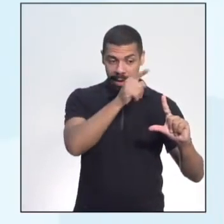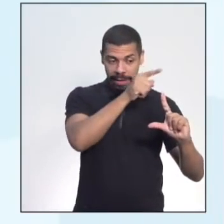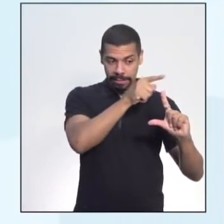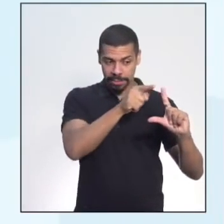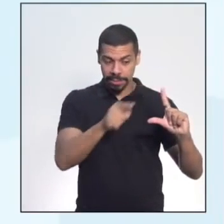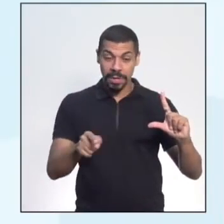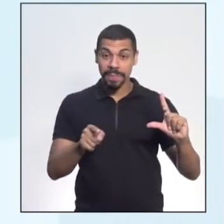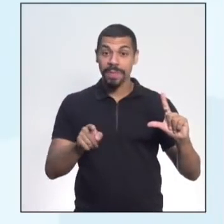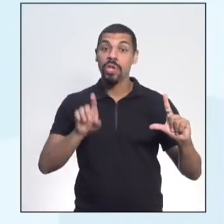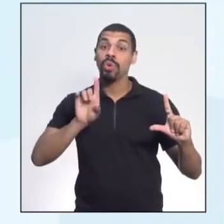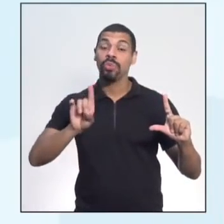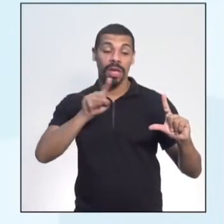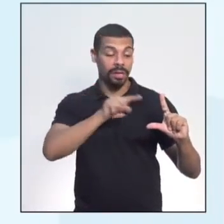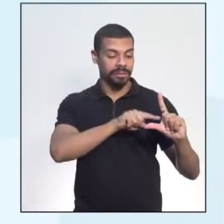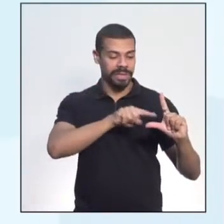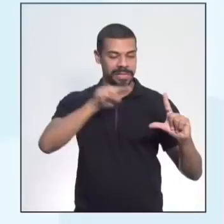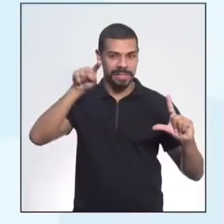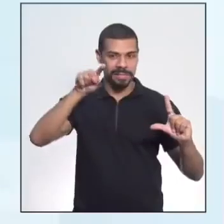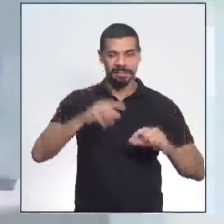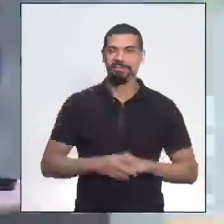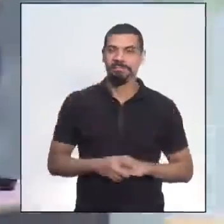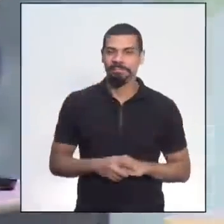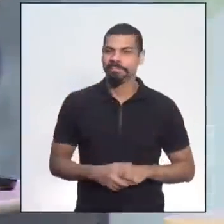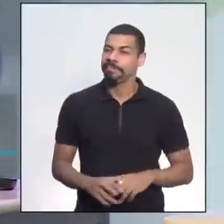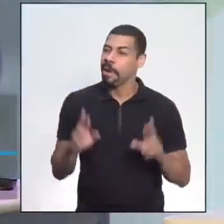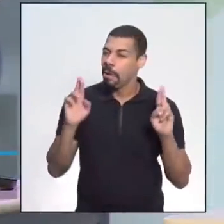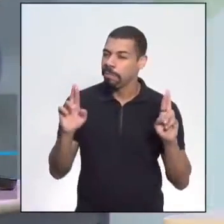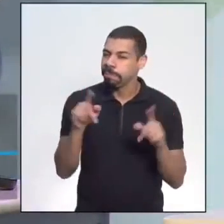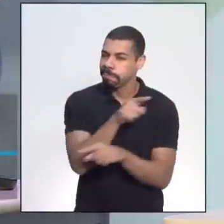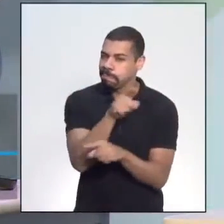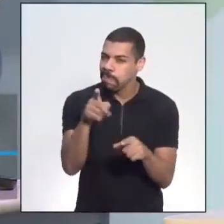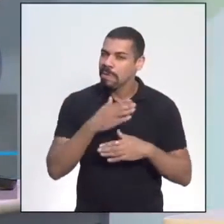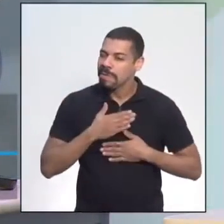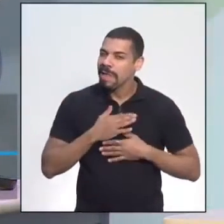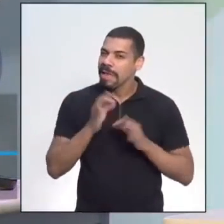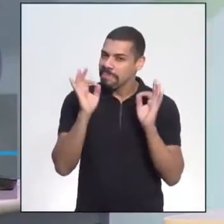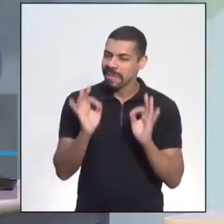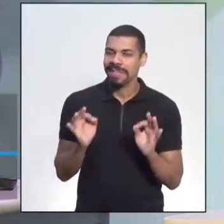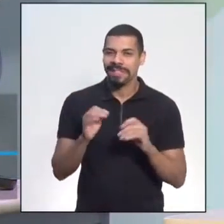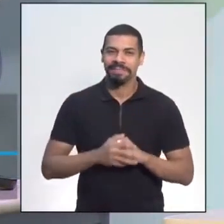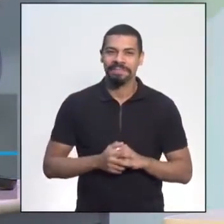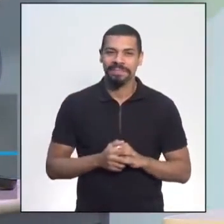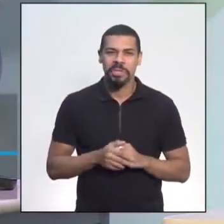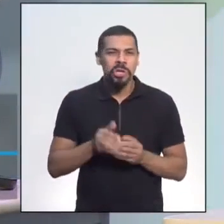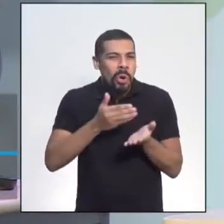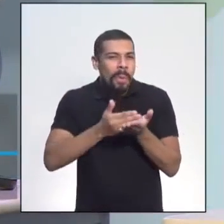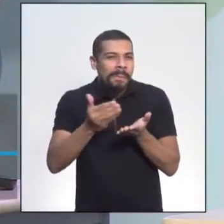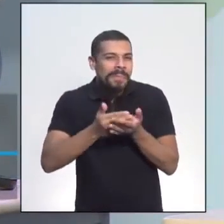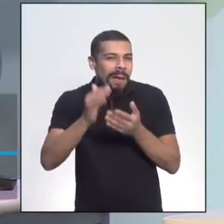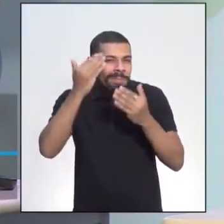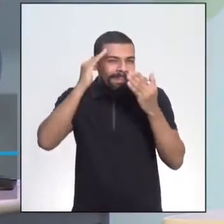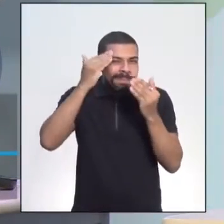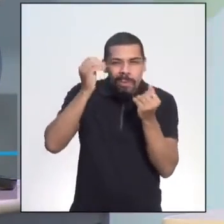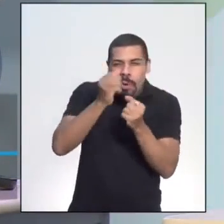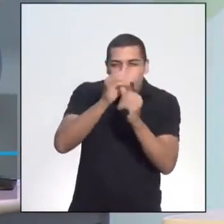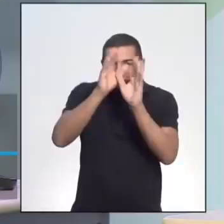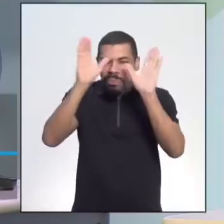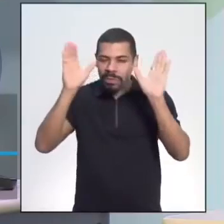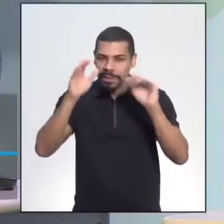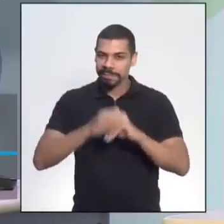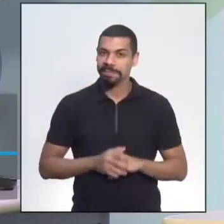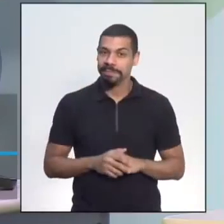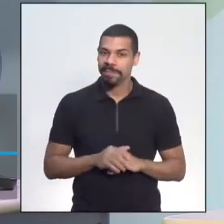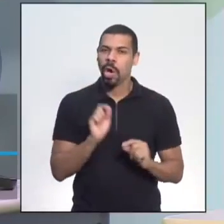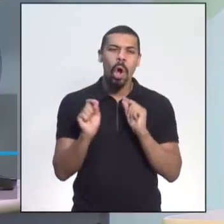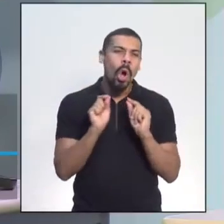o gráfico D é o crescente. Bom, eu espero que vocês tenham acertado e tenham começado a entender o que eu estou querendo passar para vocês